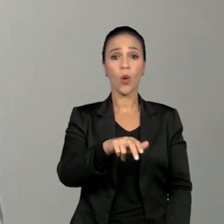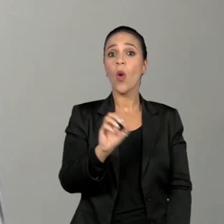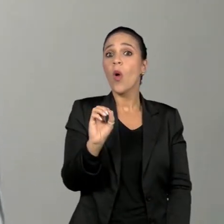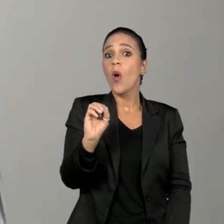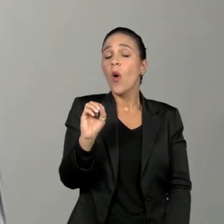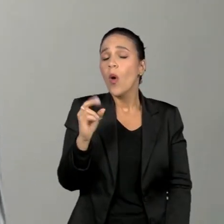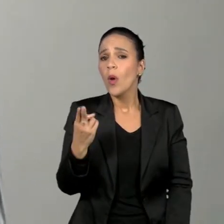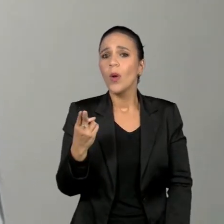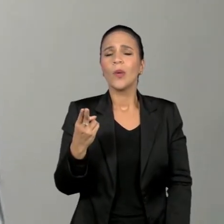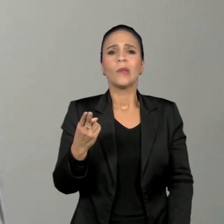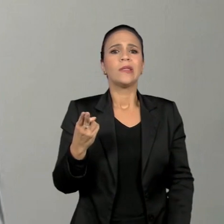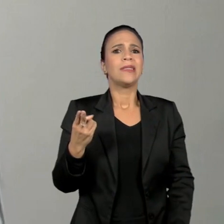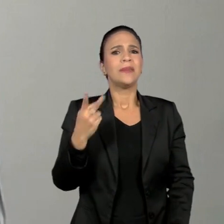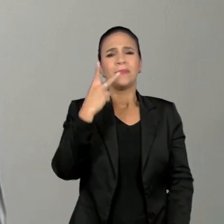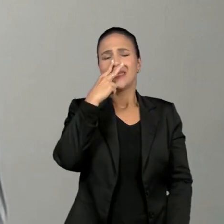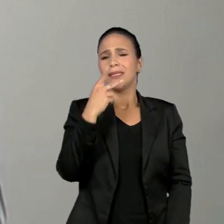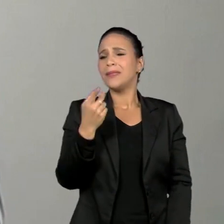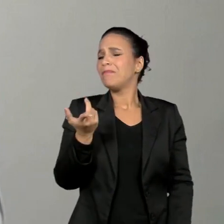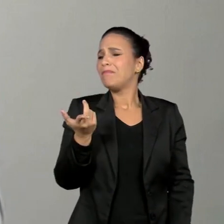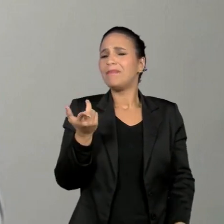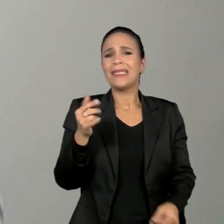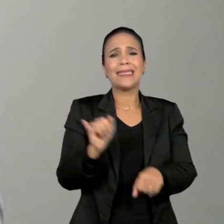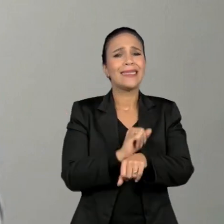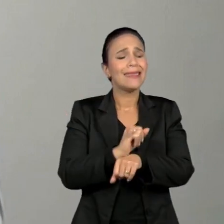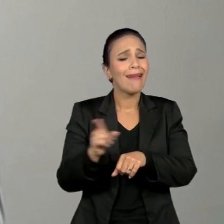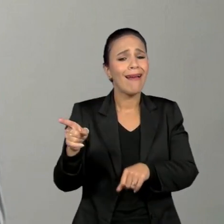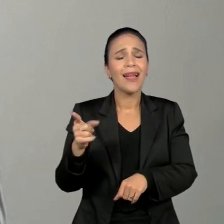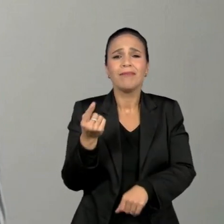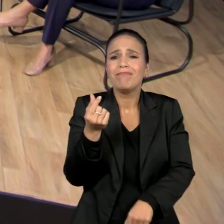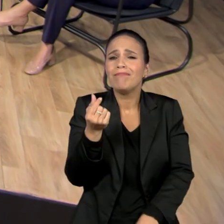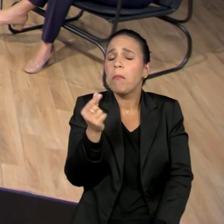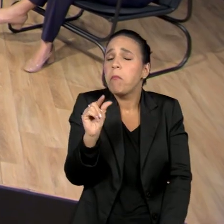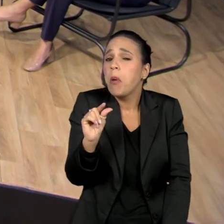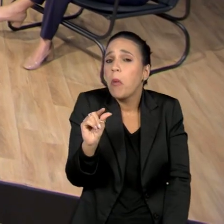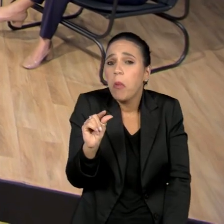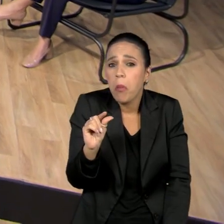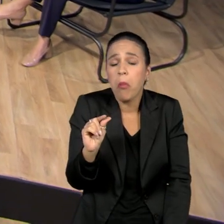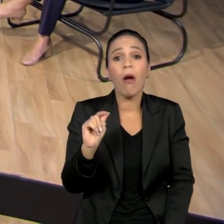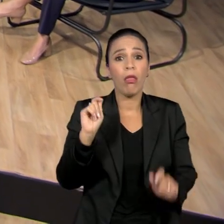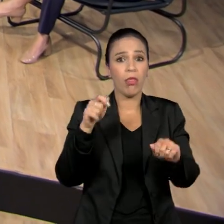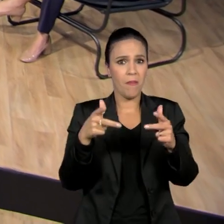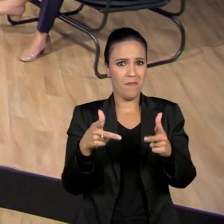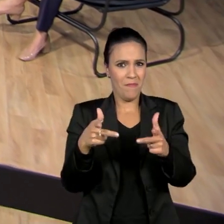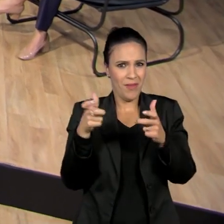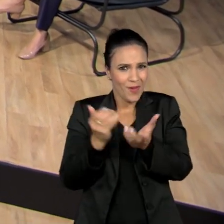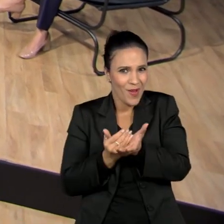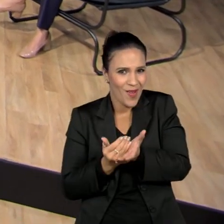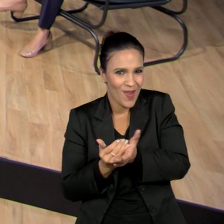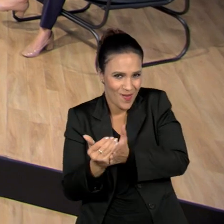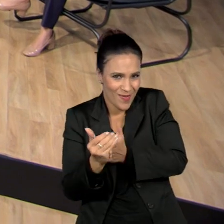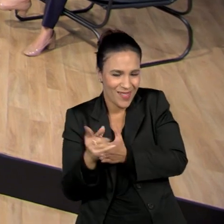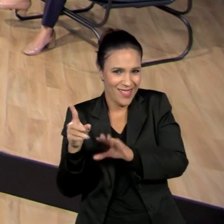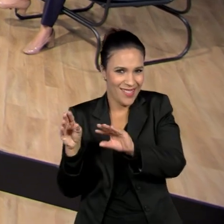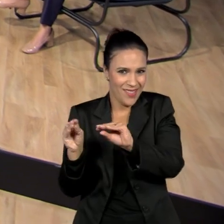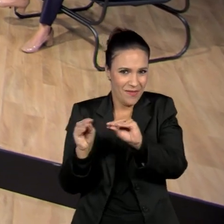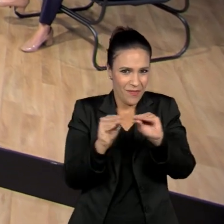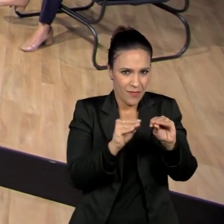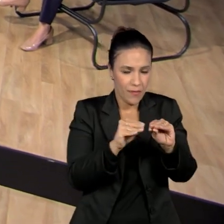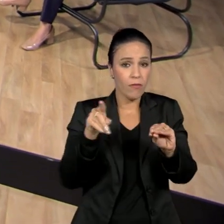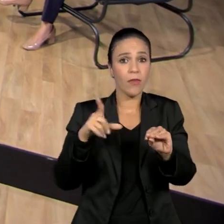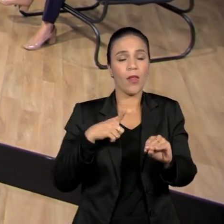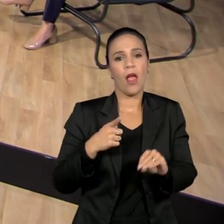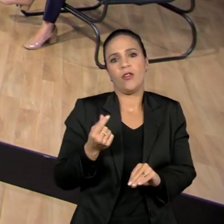O caminho dos venezuelanos, bem como de muitas outras nacionalidades na América Latina, né? Porque vale a